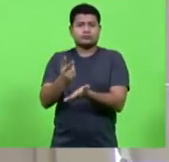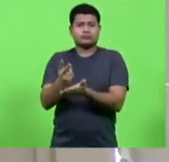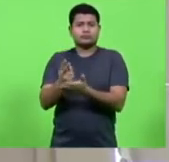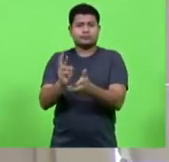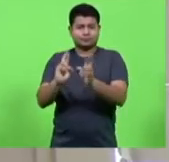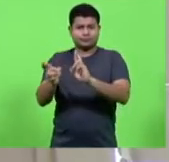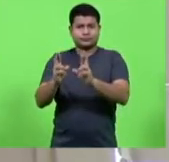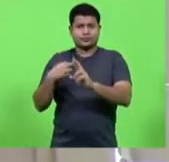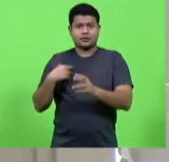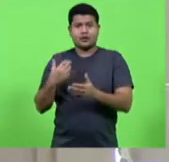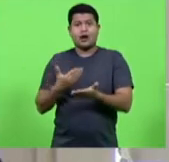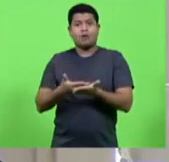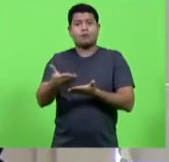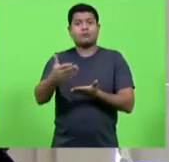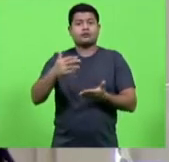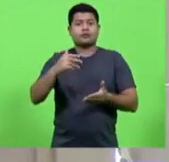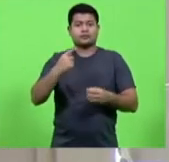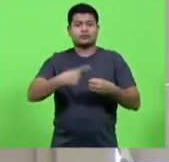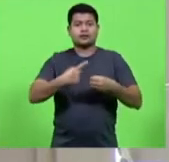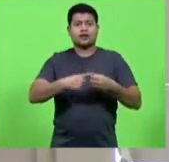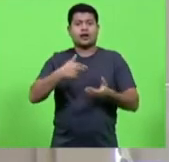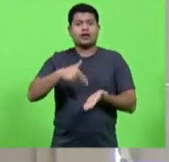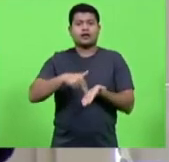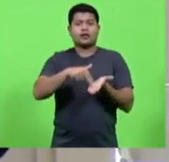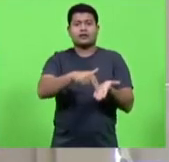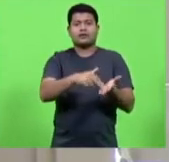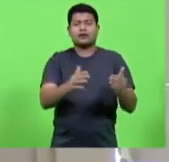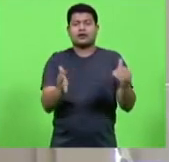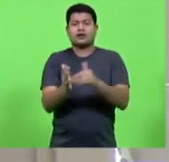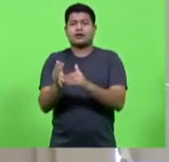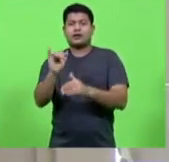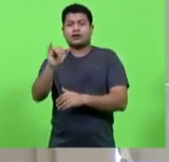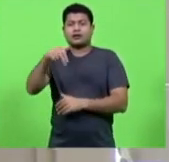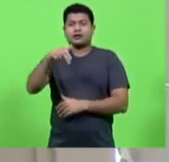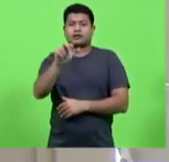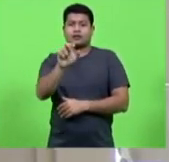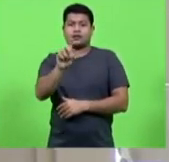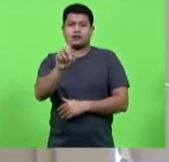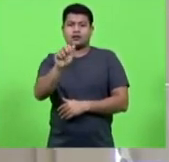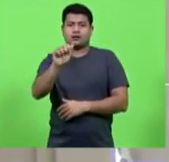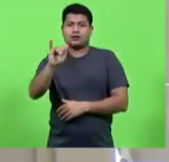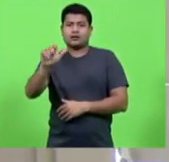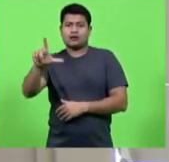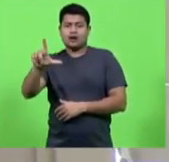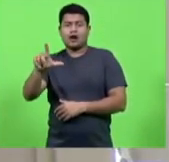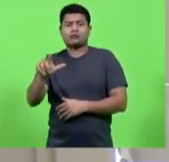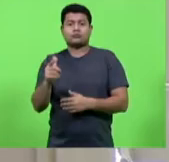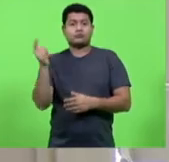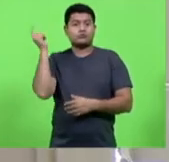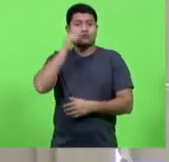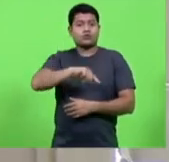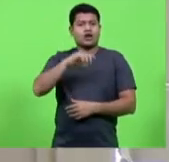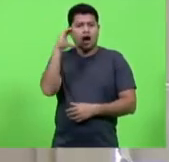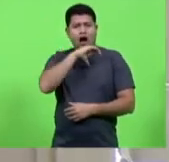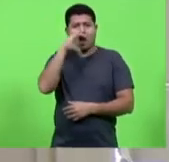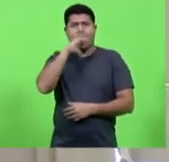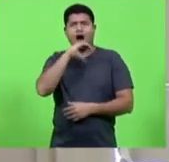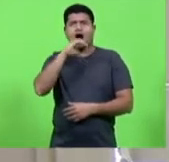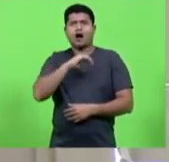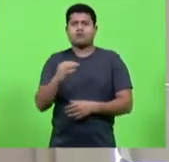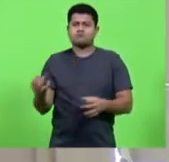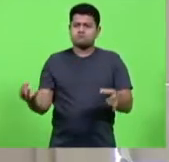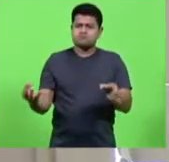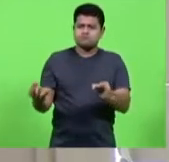vai de Navegantes até Indaial. Para que esses 4 lotes sejam concluídos o quanto antes, para dar